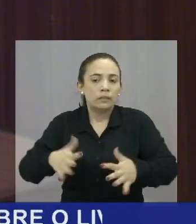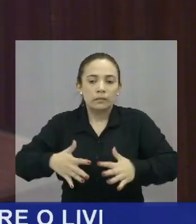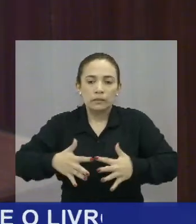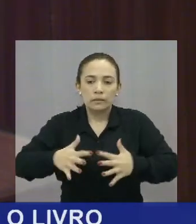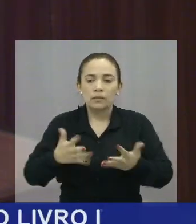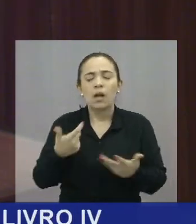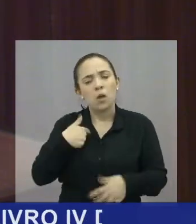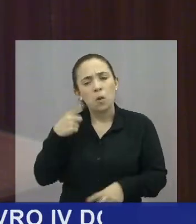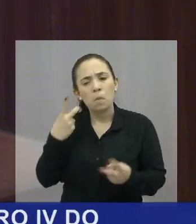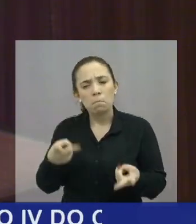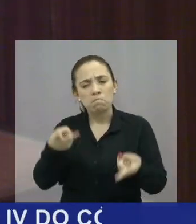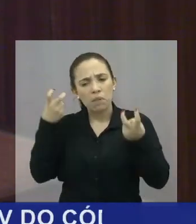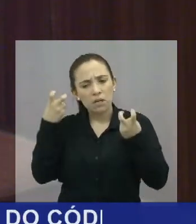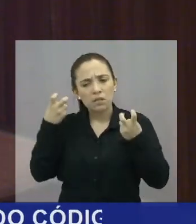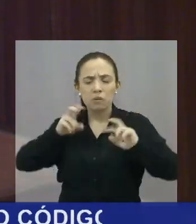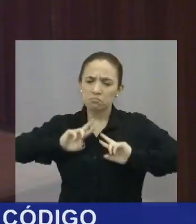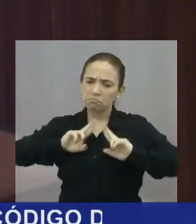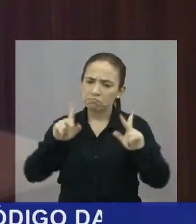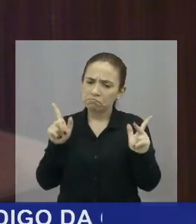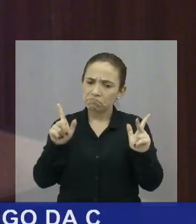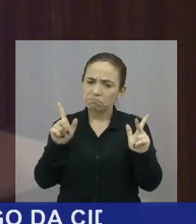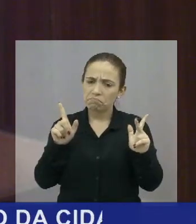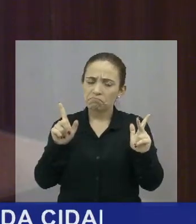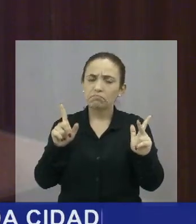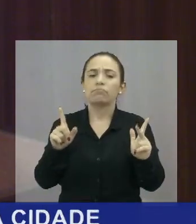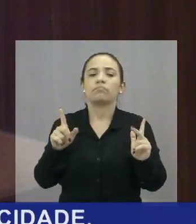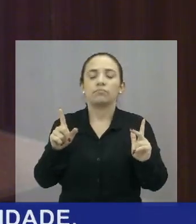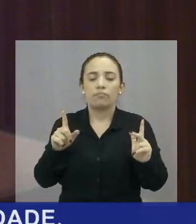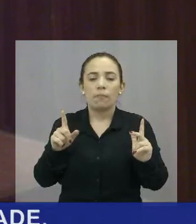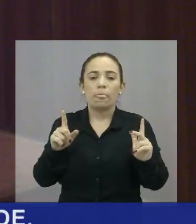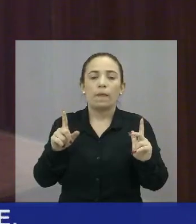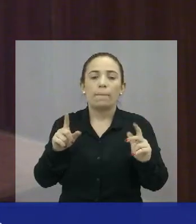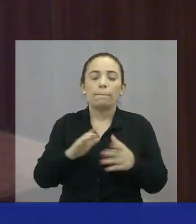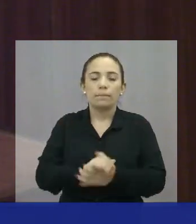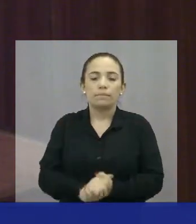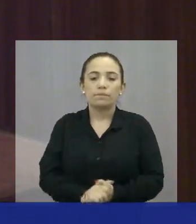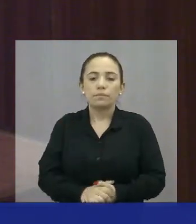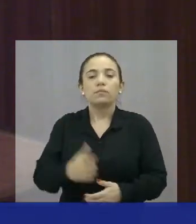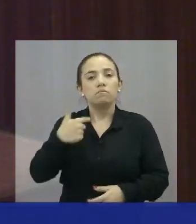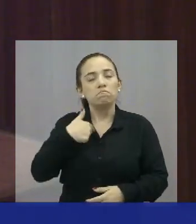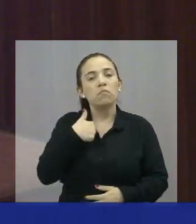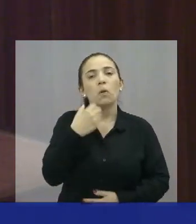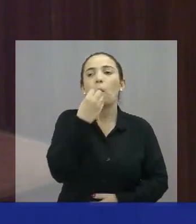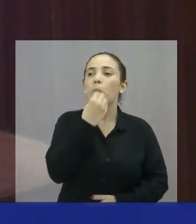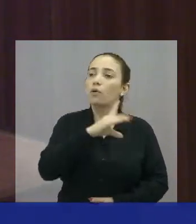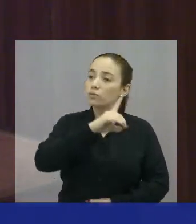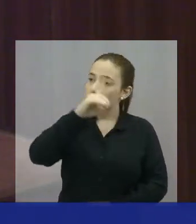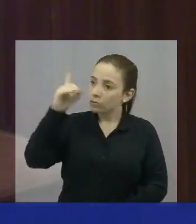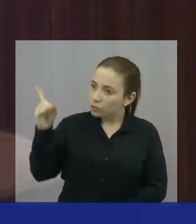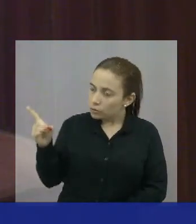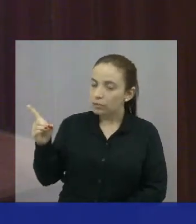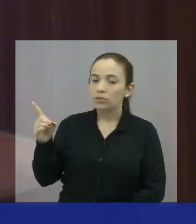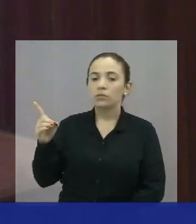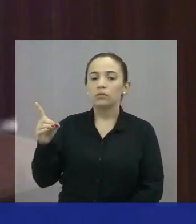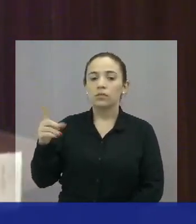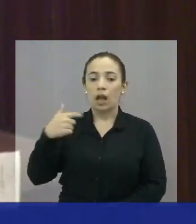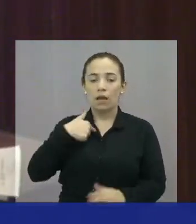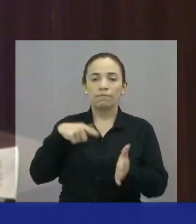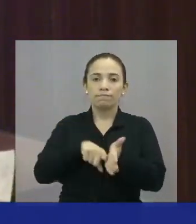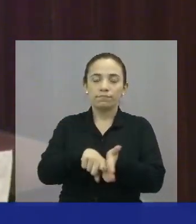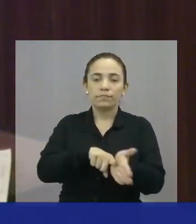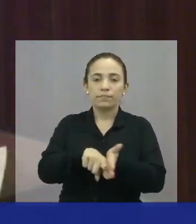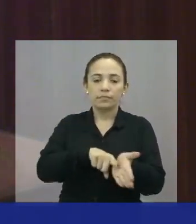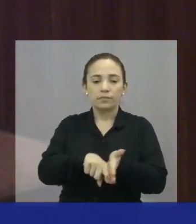Eu achei estranho. Nós chegamos ao estabelecimento, eu dei um bom dia, disse que é a fiscalização da